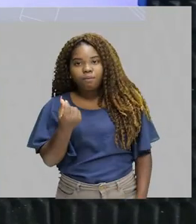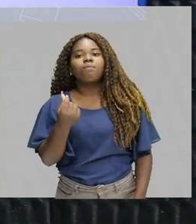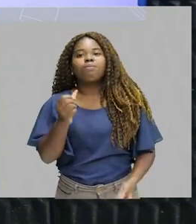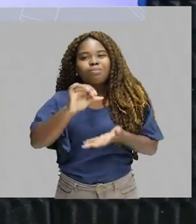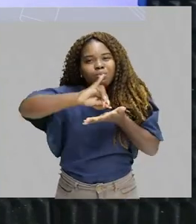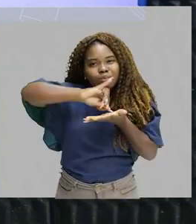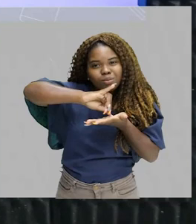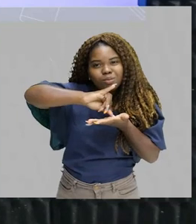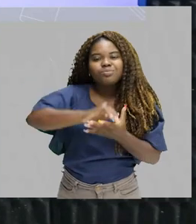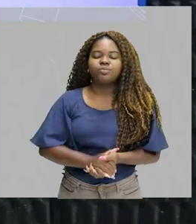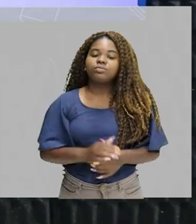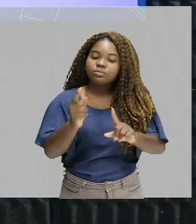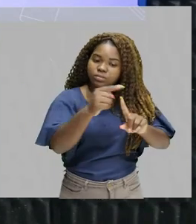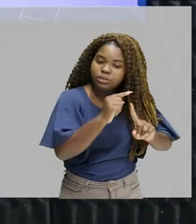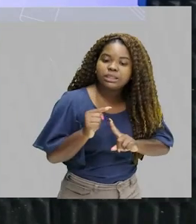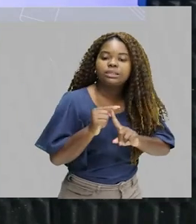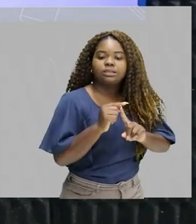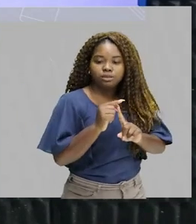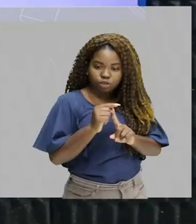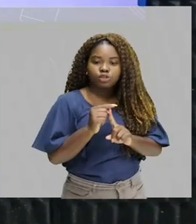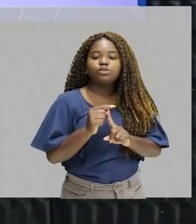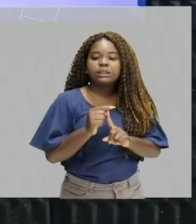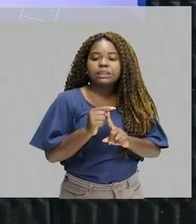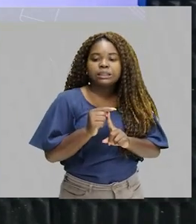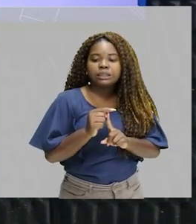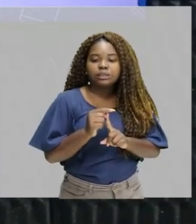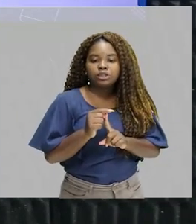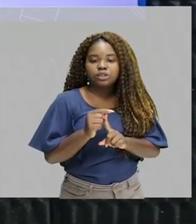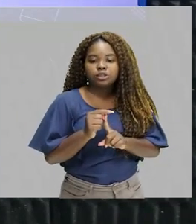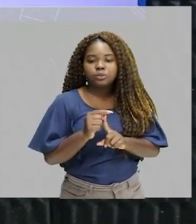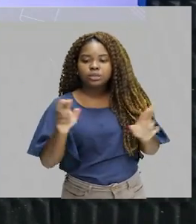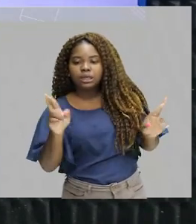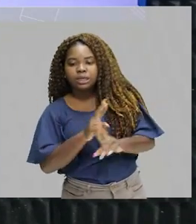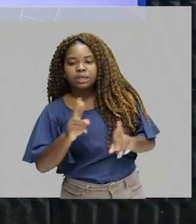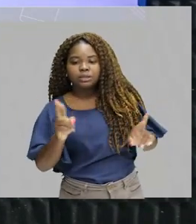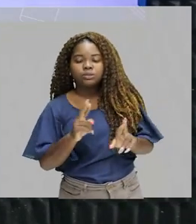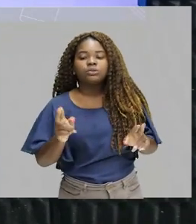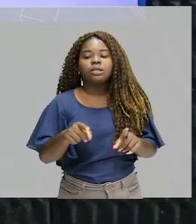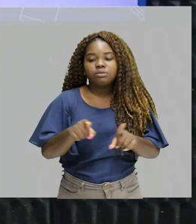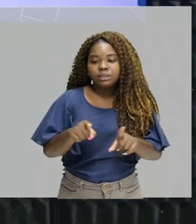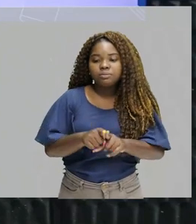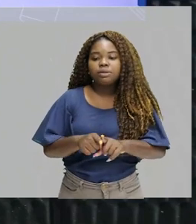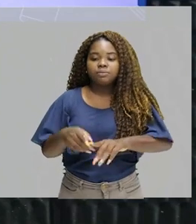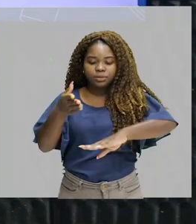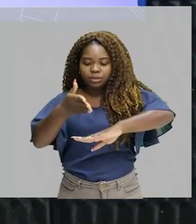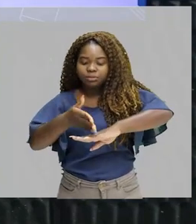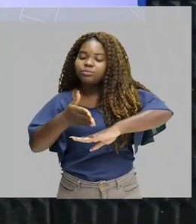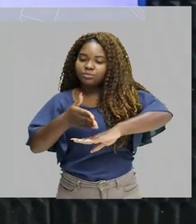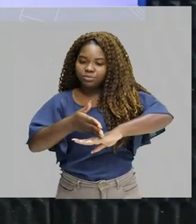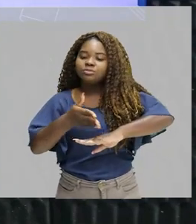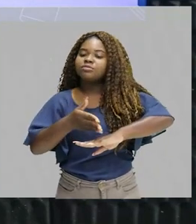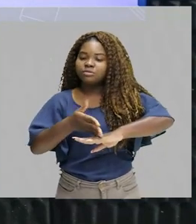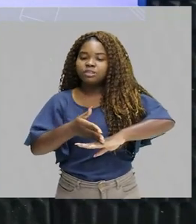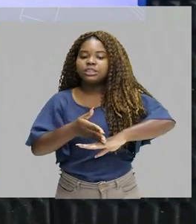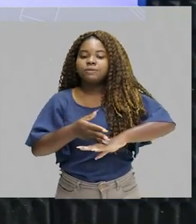de estratificação se tornou muito comum a partir da modernidade porque o capitalismo é um sistema econômico que